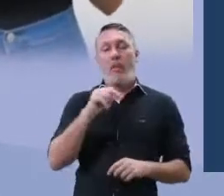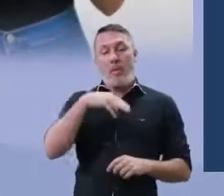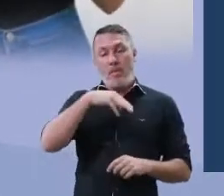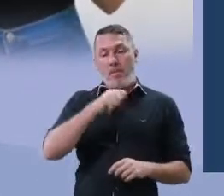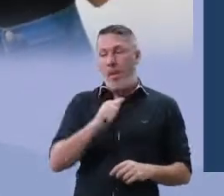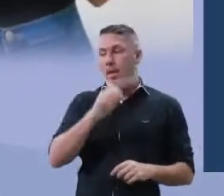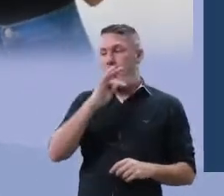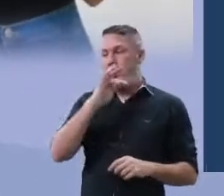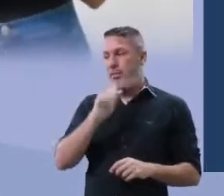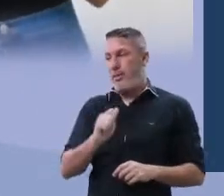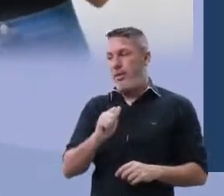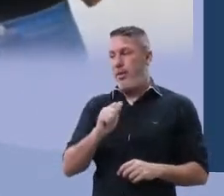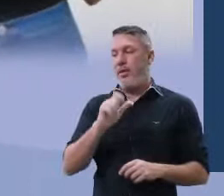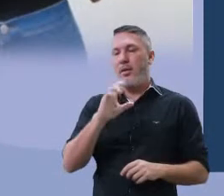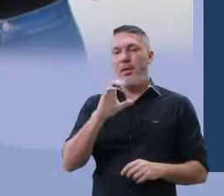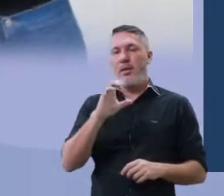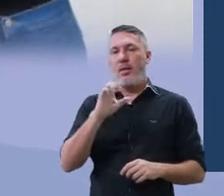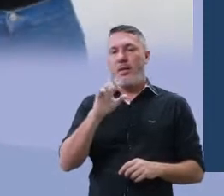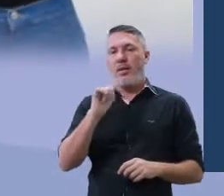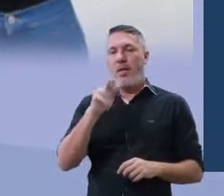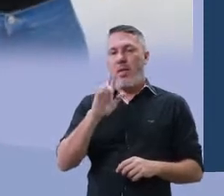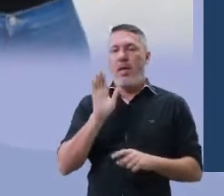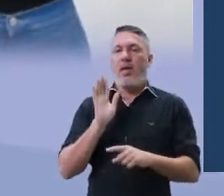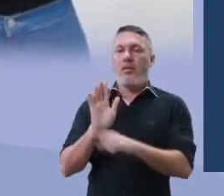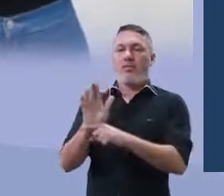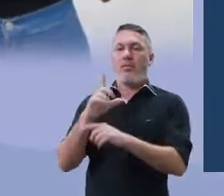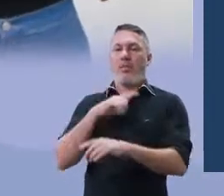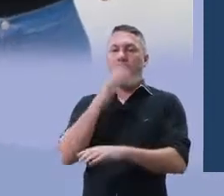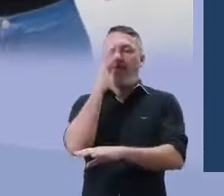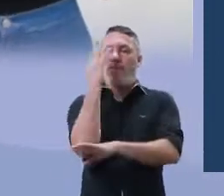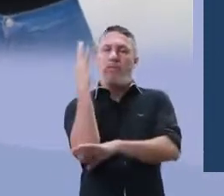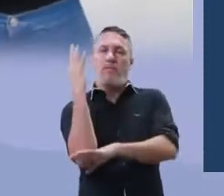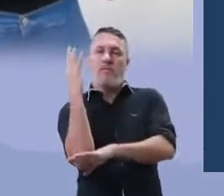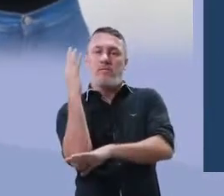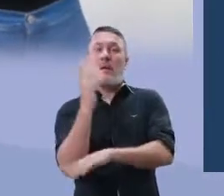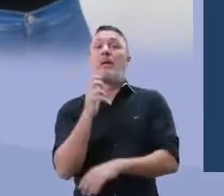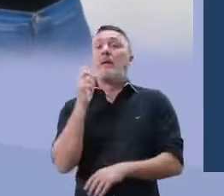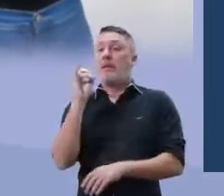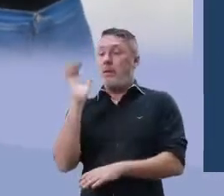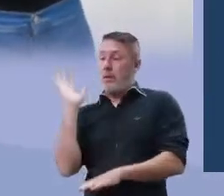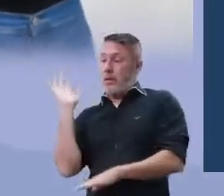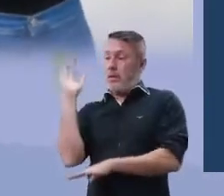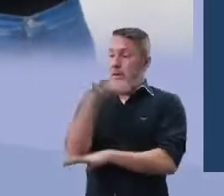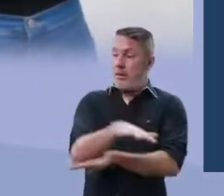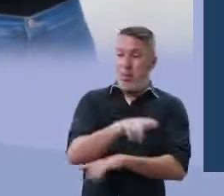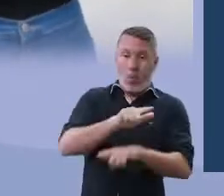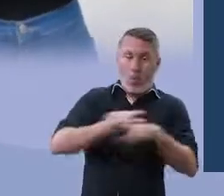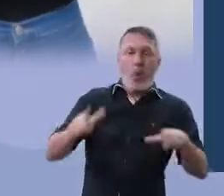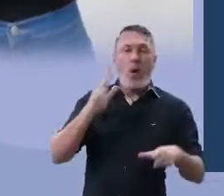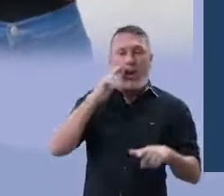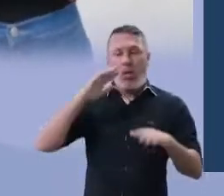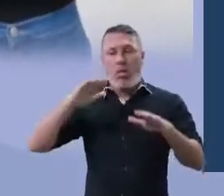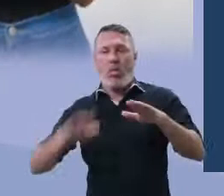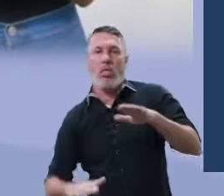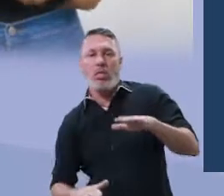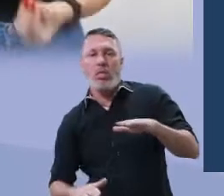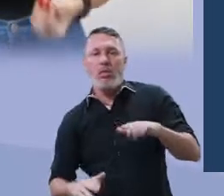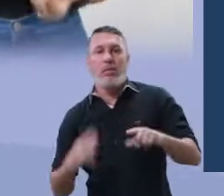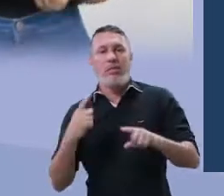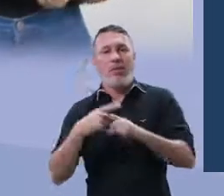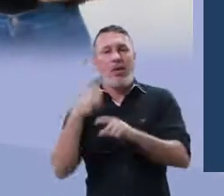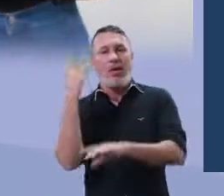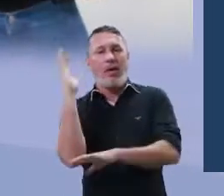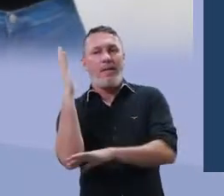mata ciliar ela serve para proteção desses rios. E embaixo na imagem mostra como que ficou depois que teve a remoção